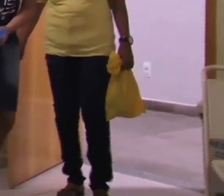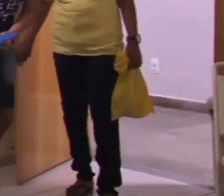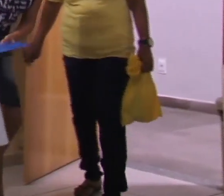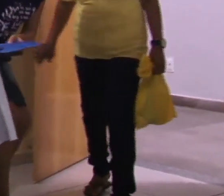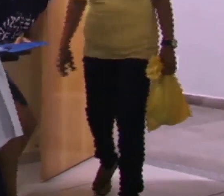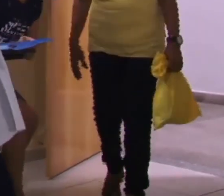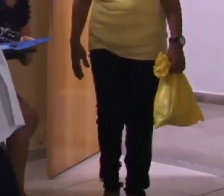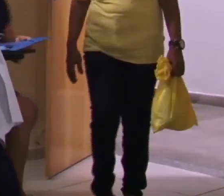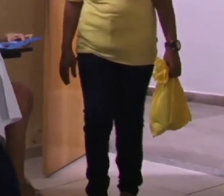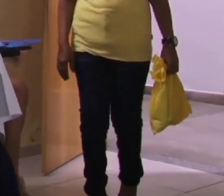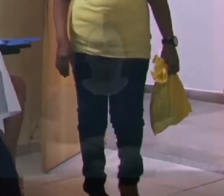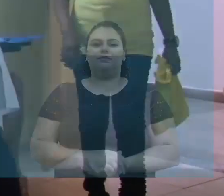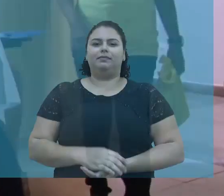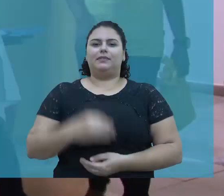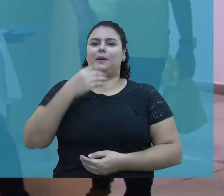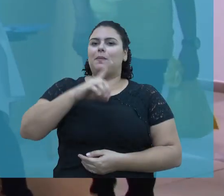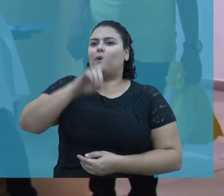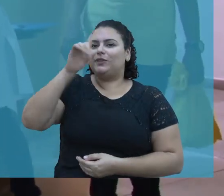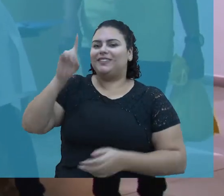bom dia,